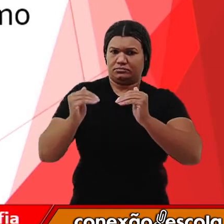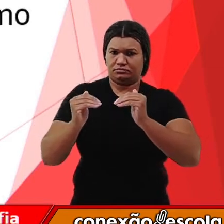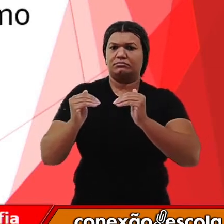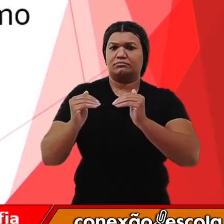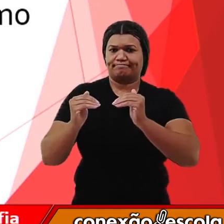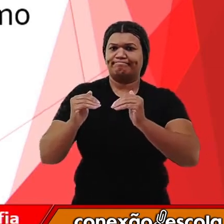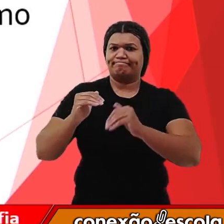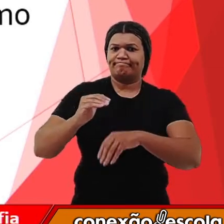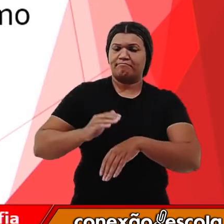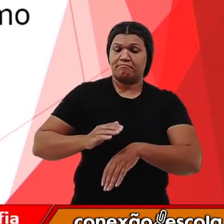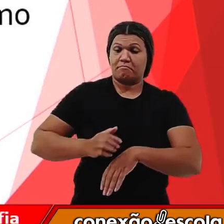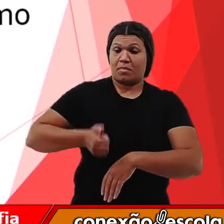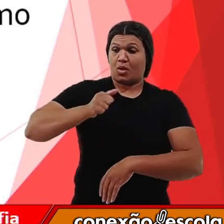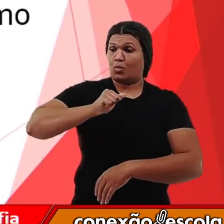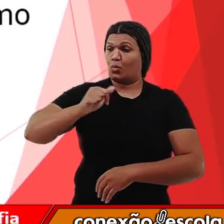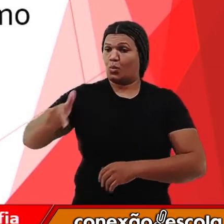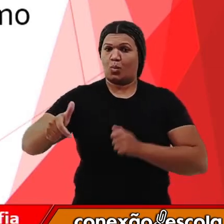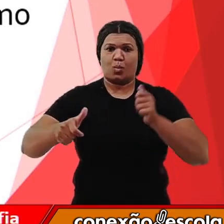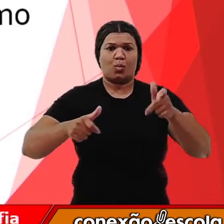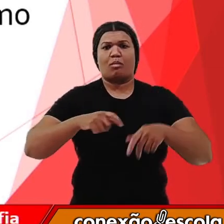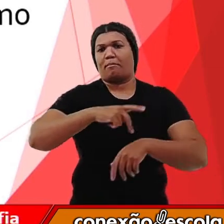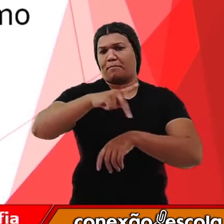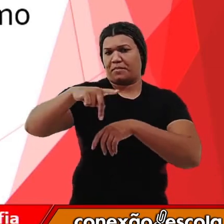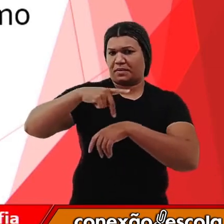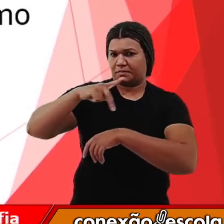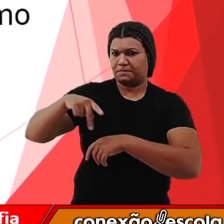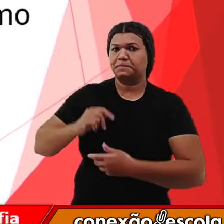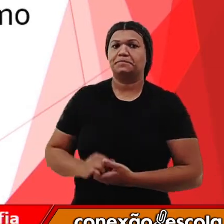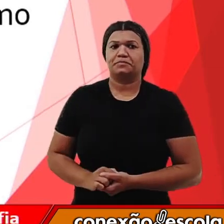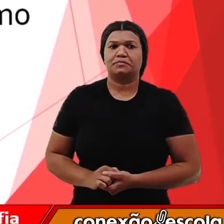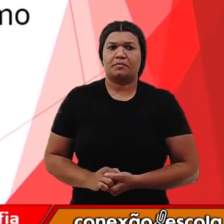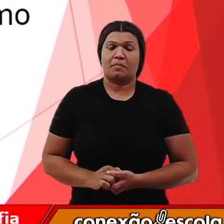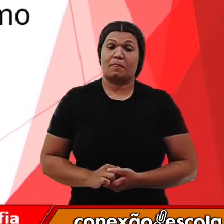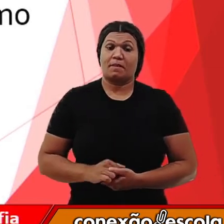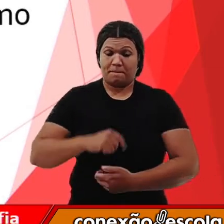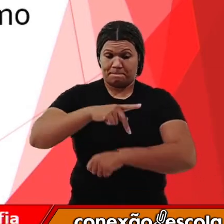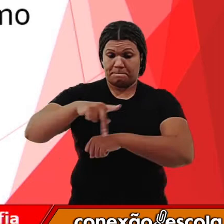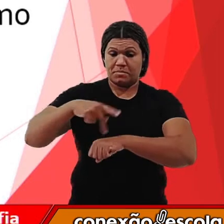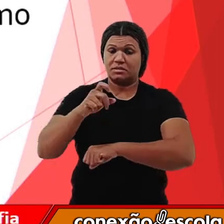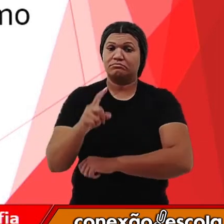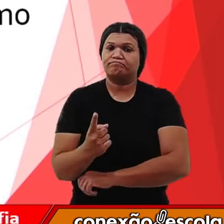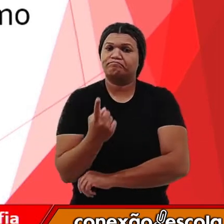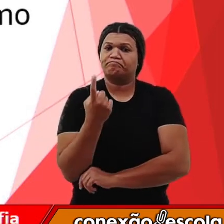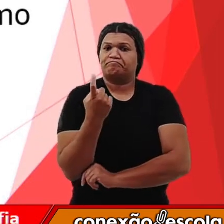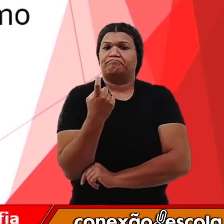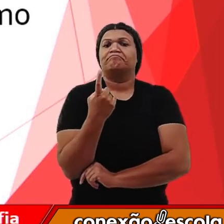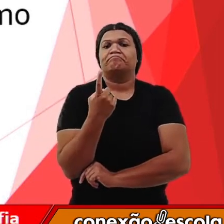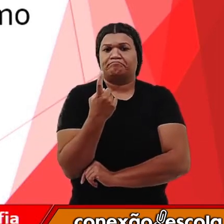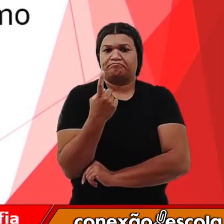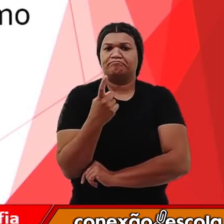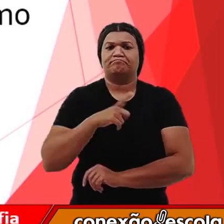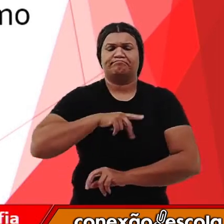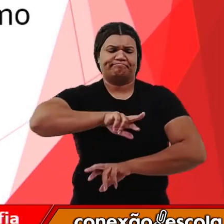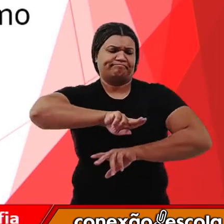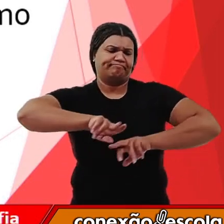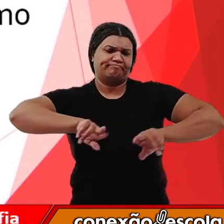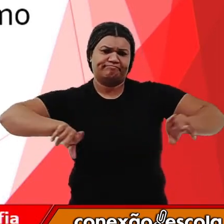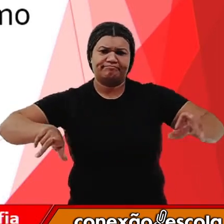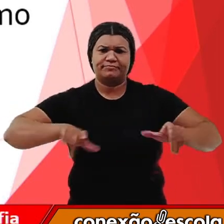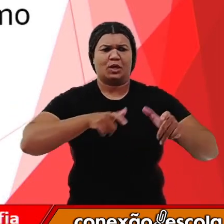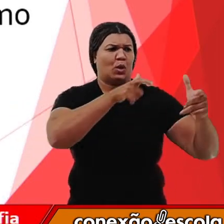outros países. O país, então, é uma unidade geográfica com diversas